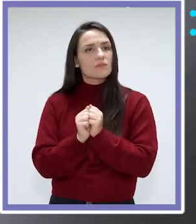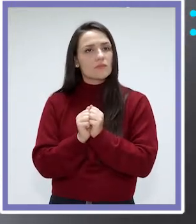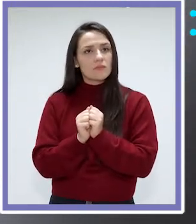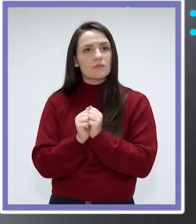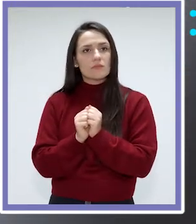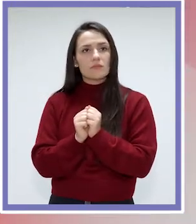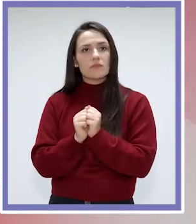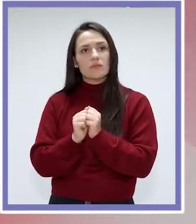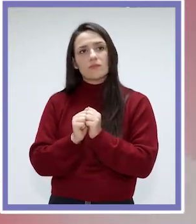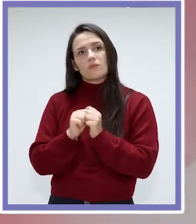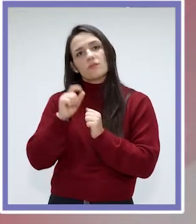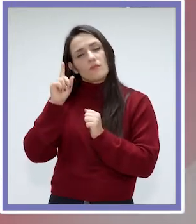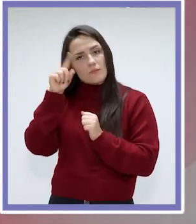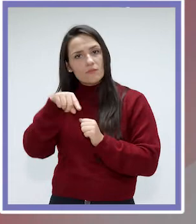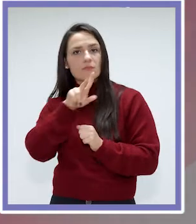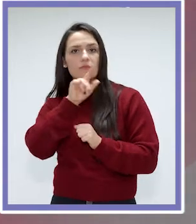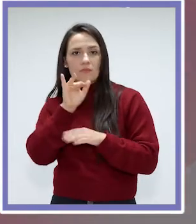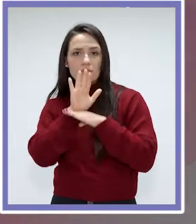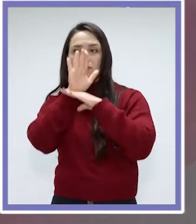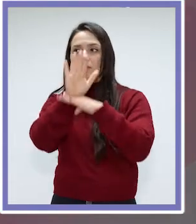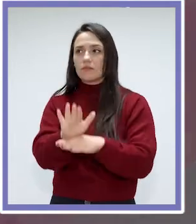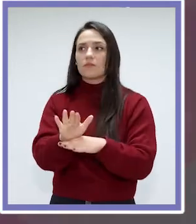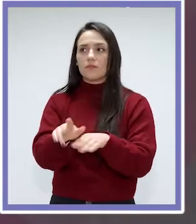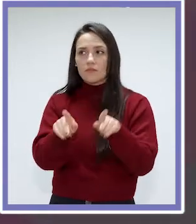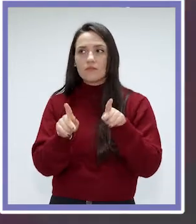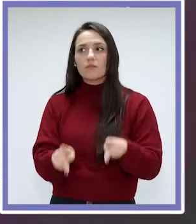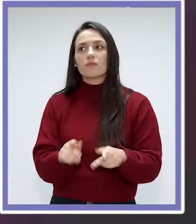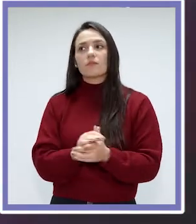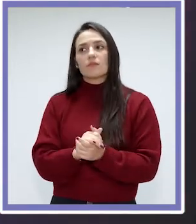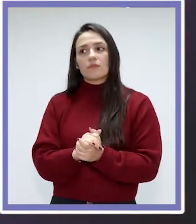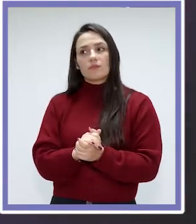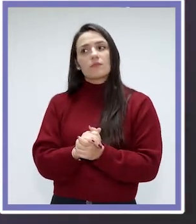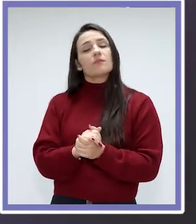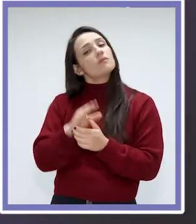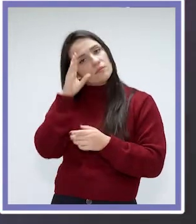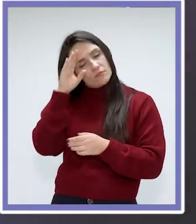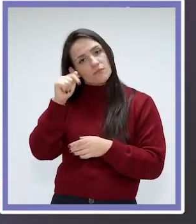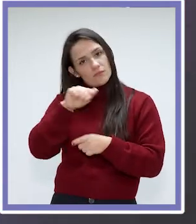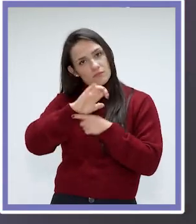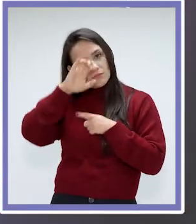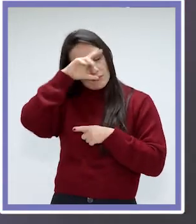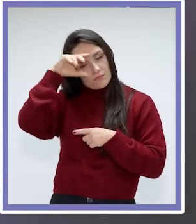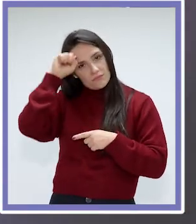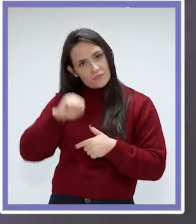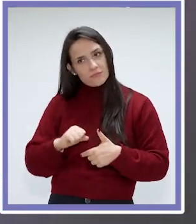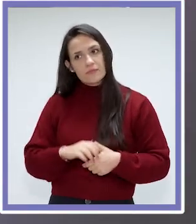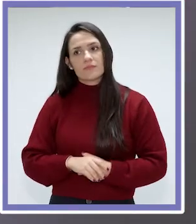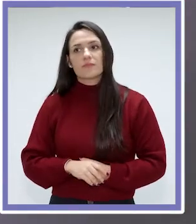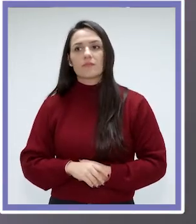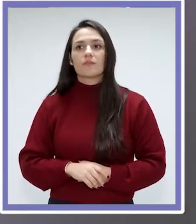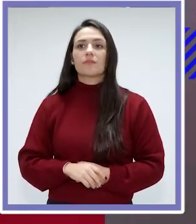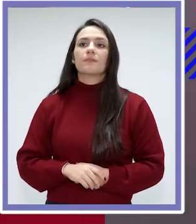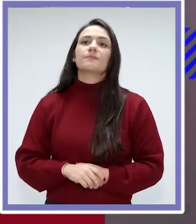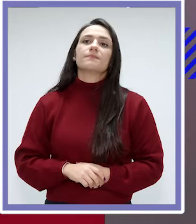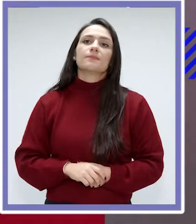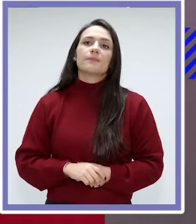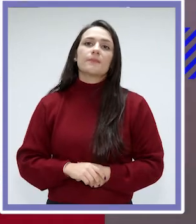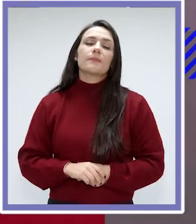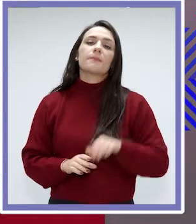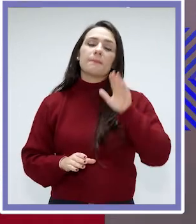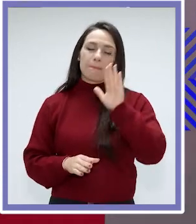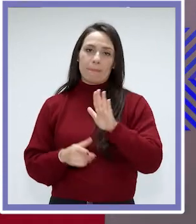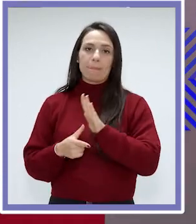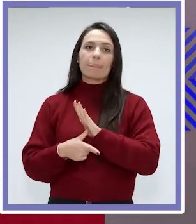de nação, mas que, claro, vai beneficiar muito aqui o nosso estado de Mato Grosso do Sul. Antes da